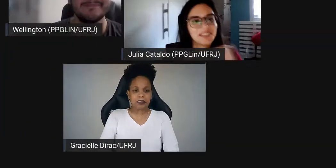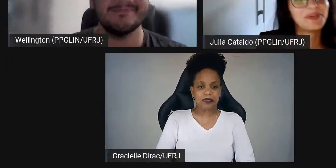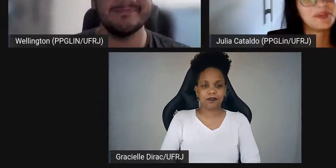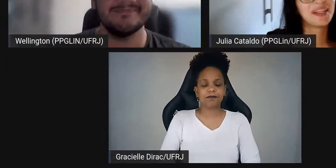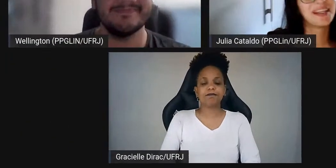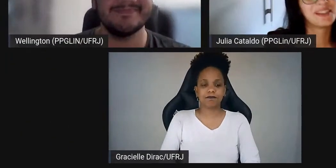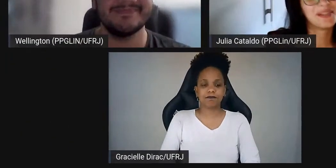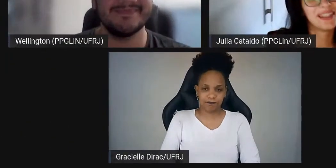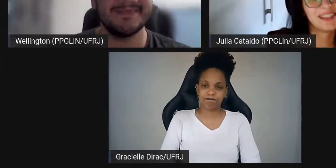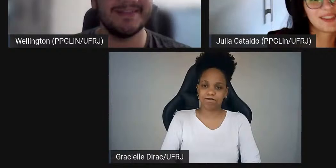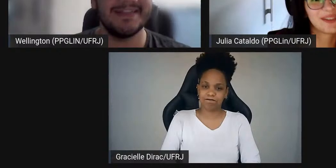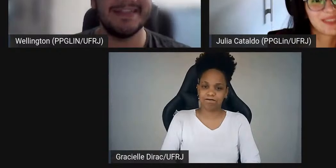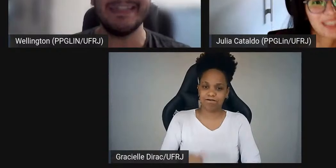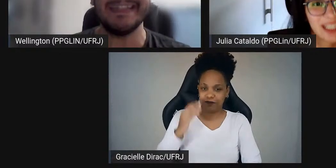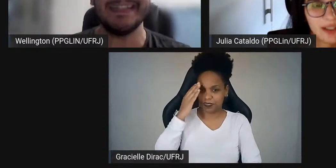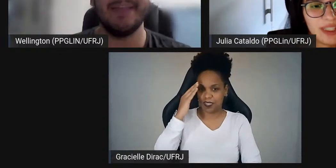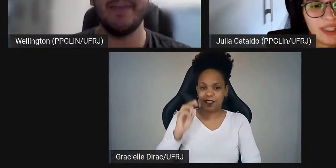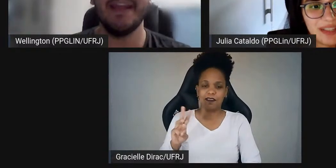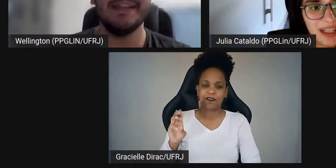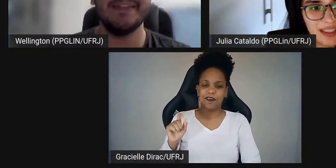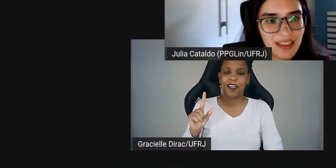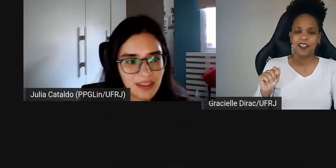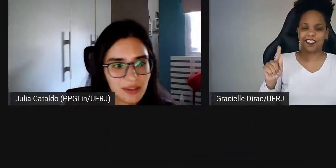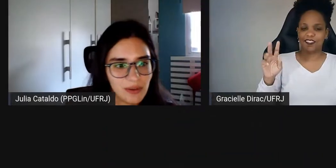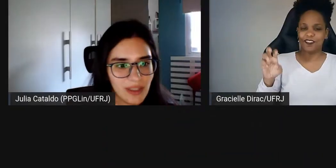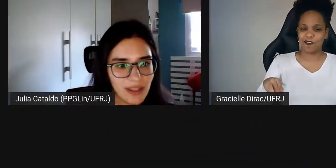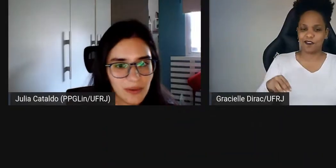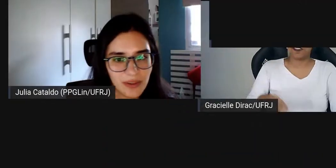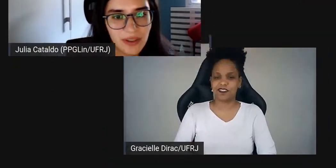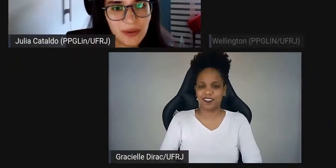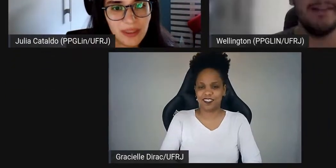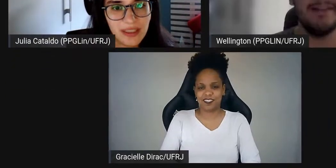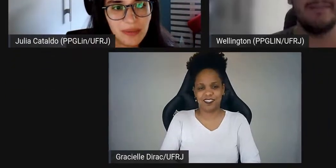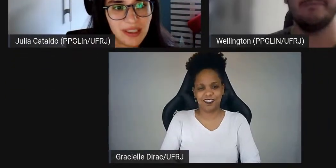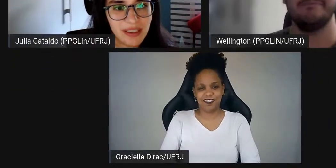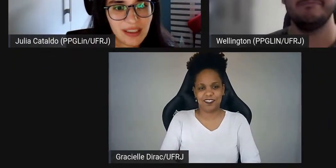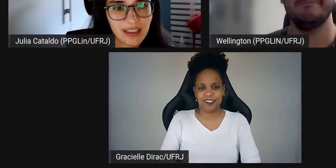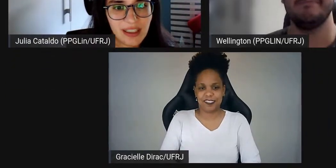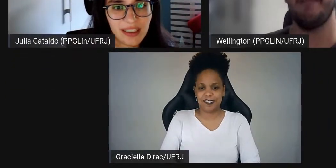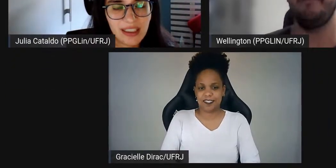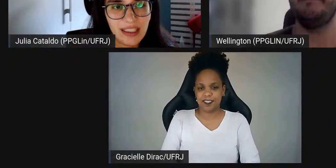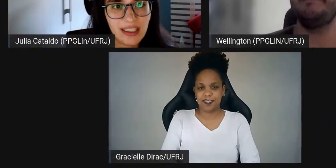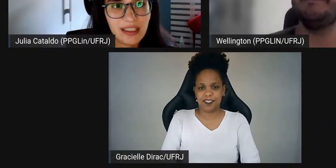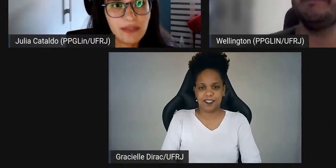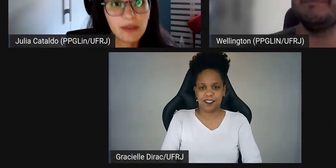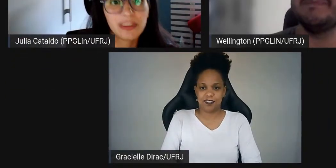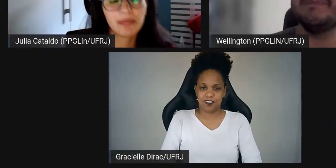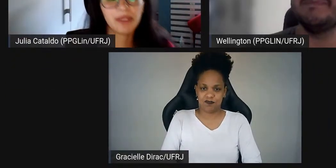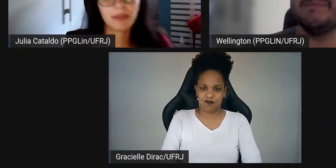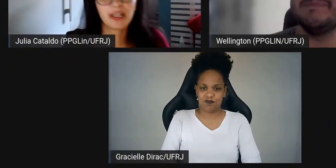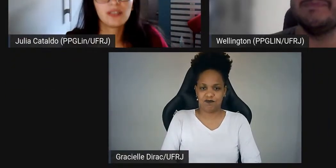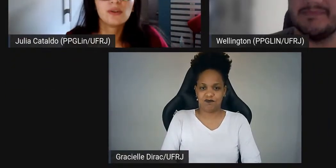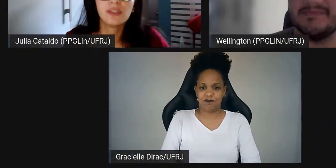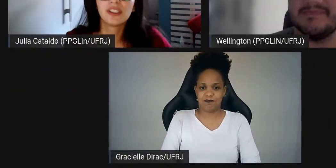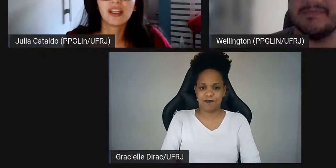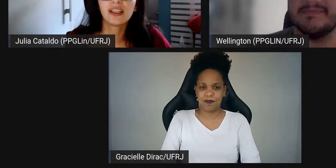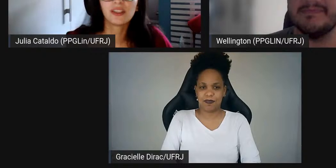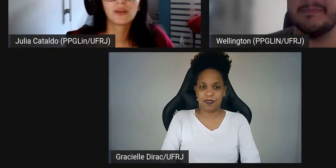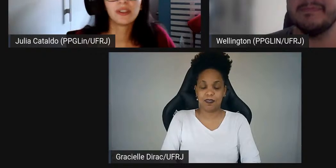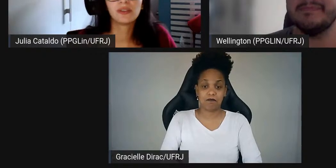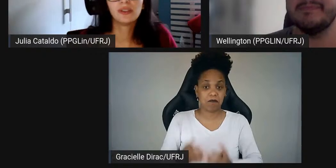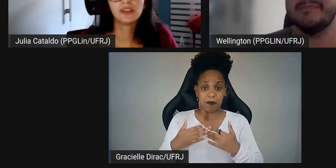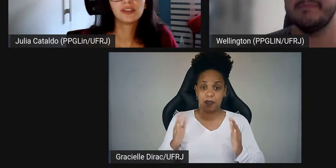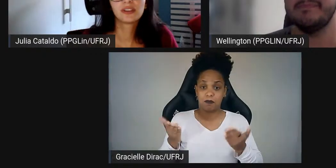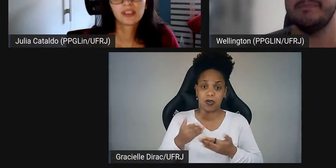Beleza, muito obrigada, Wellington. Vou adicionar aqui o Léo e o Ademir e vamos abrir para dúvidas,